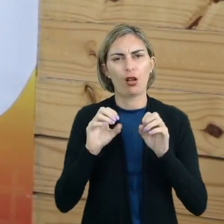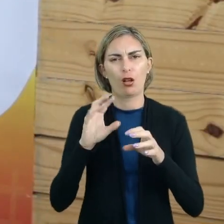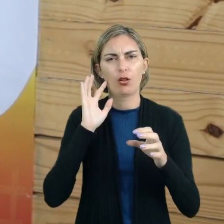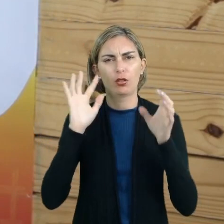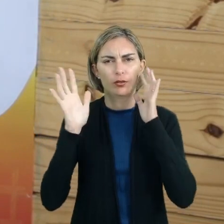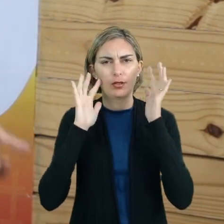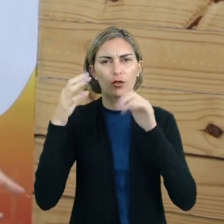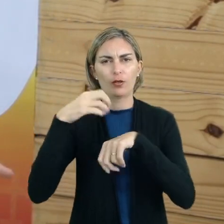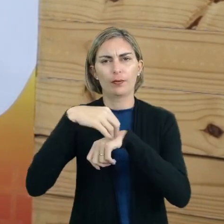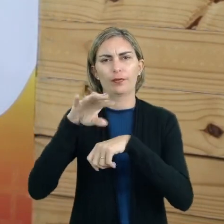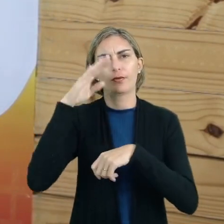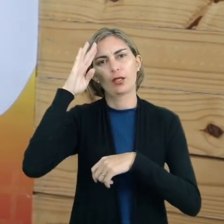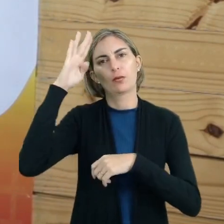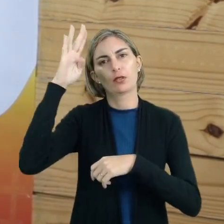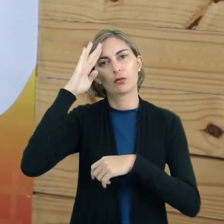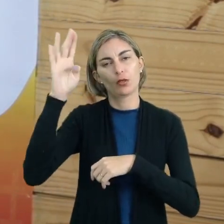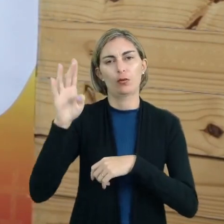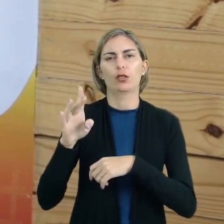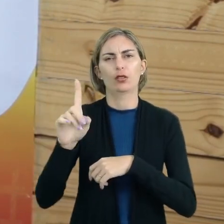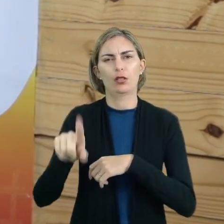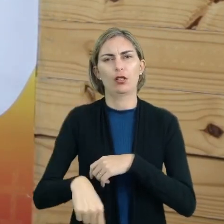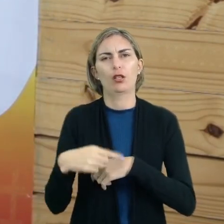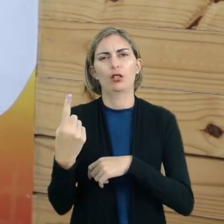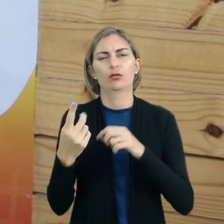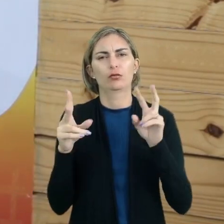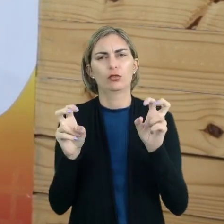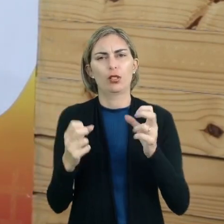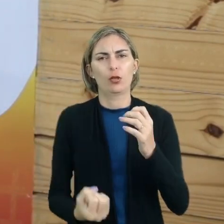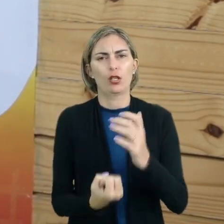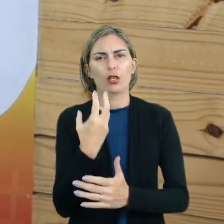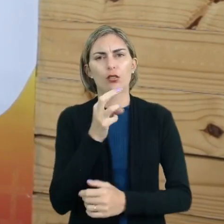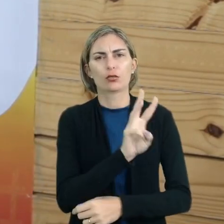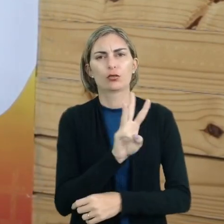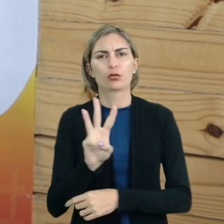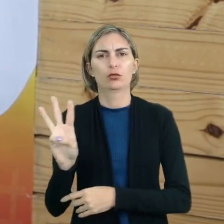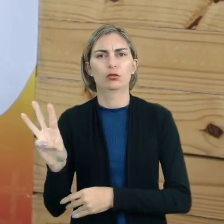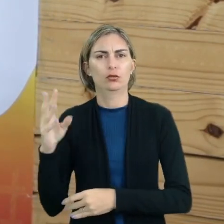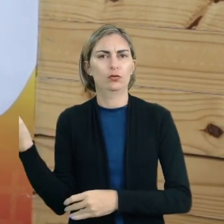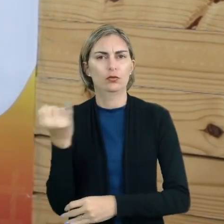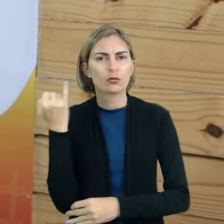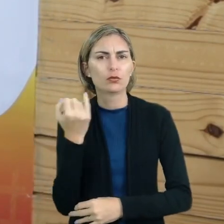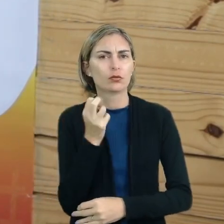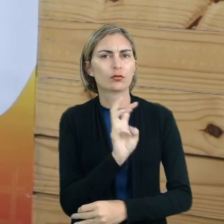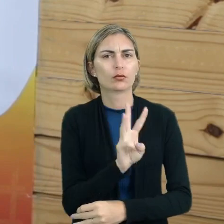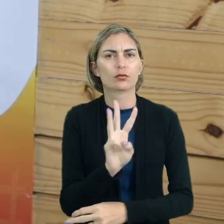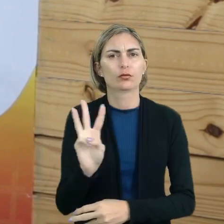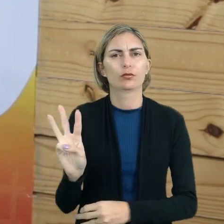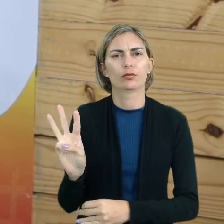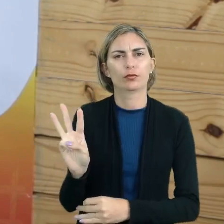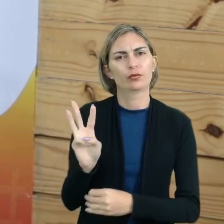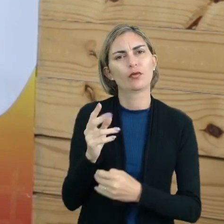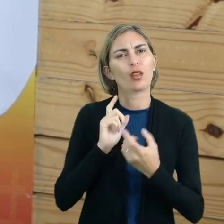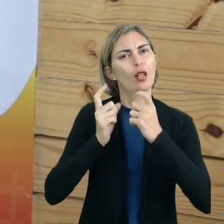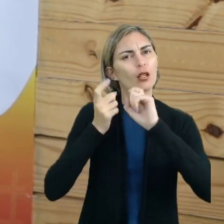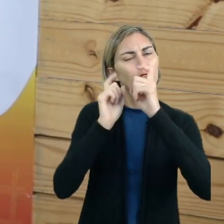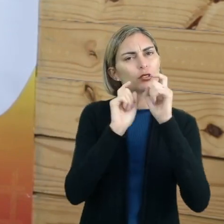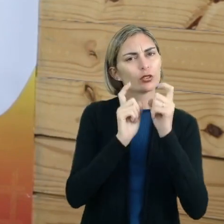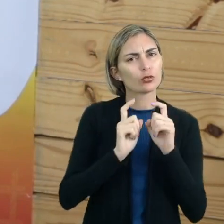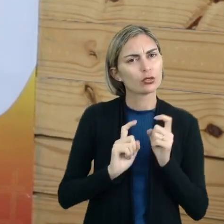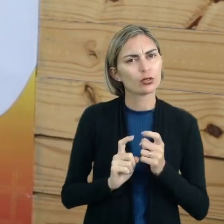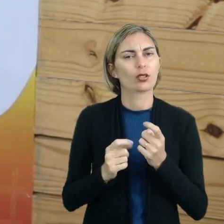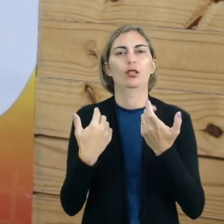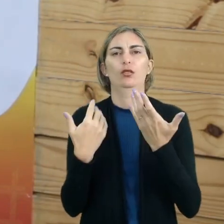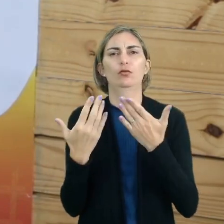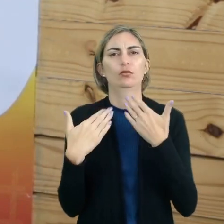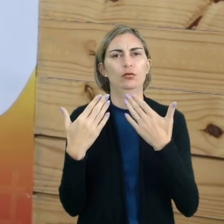trazendo principalmente questões sobre a criação de um site, sobre a importância de ter um site, já que há uma discussão, há